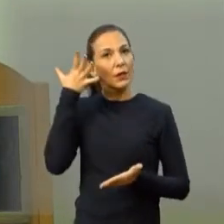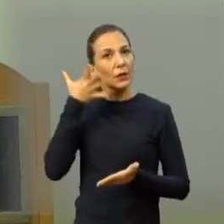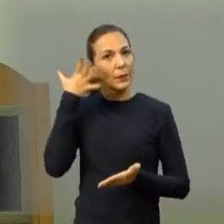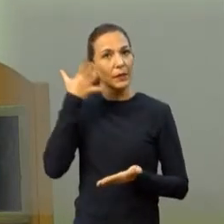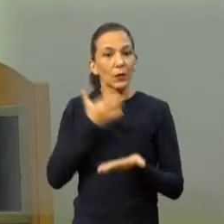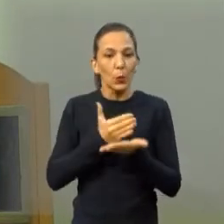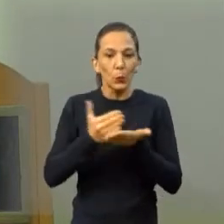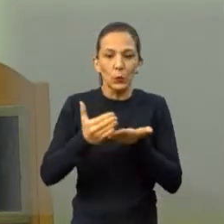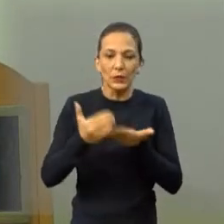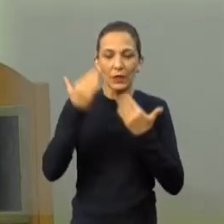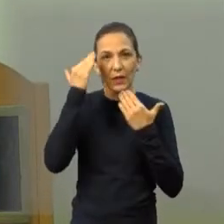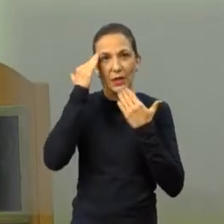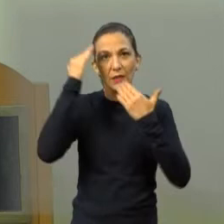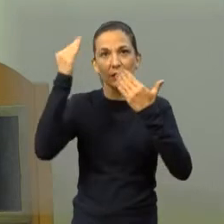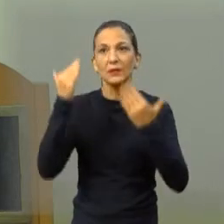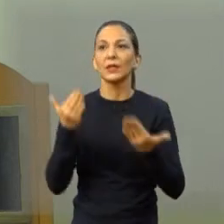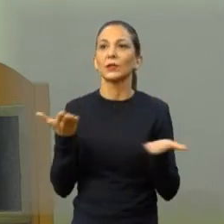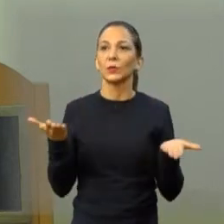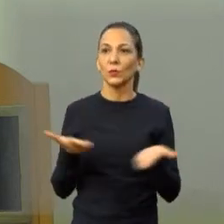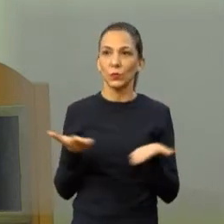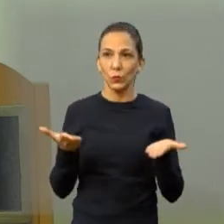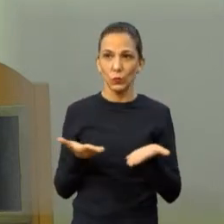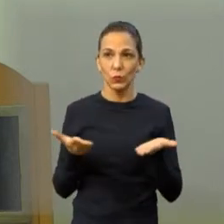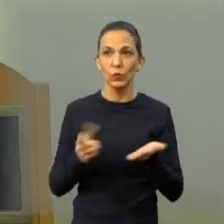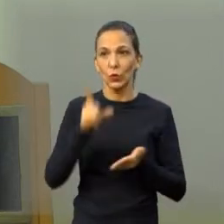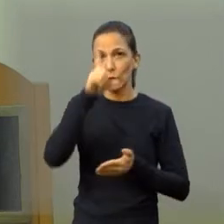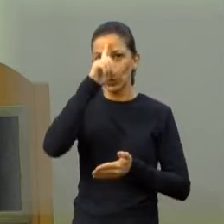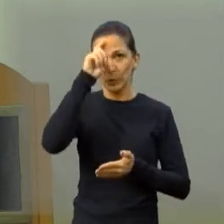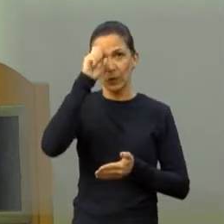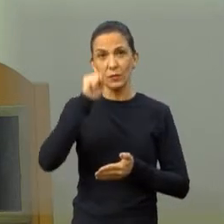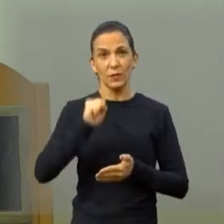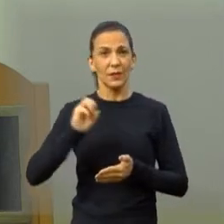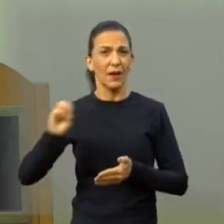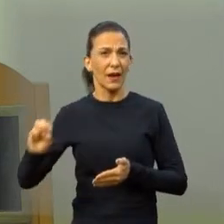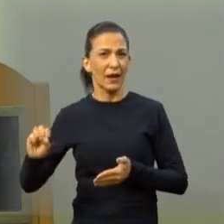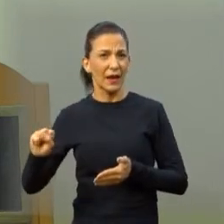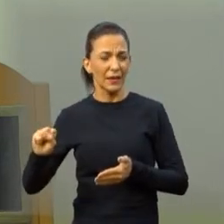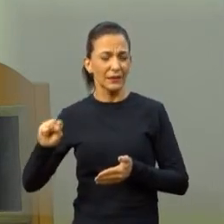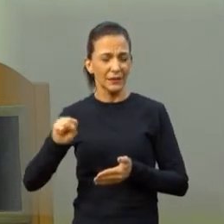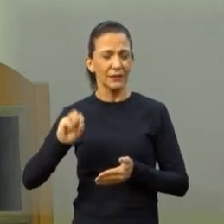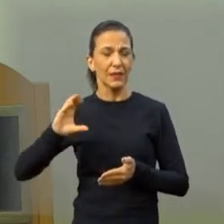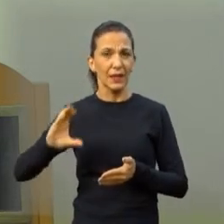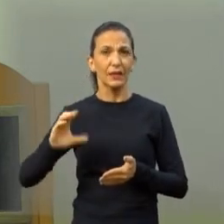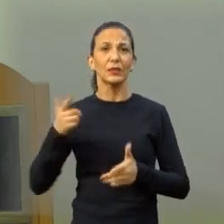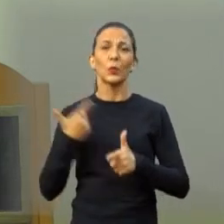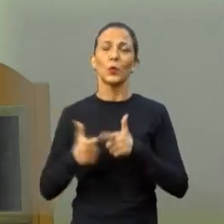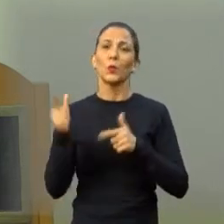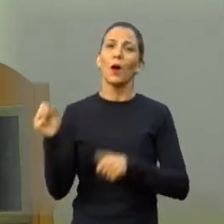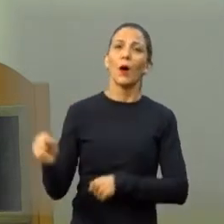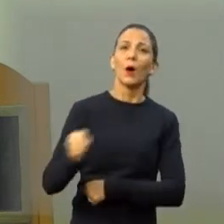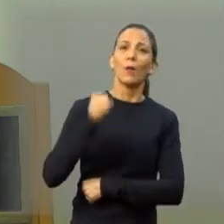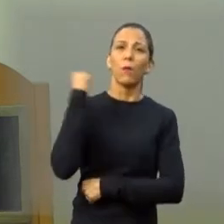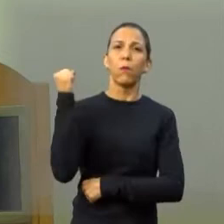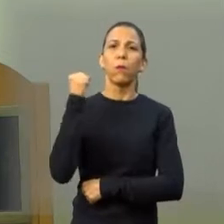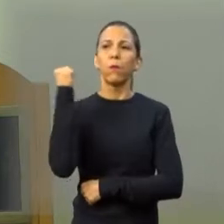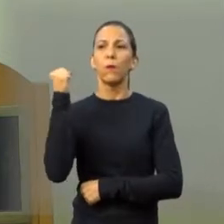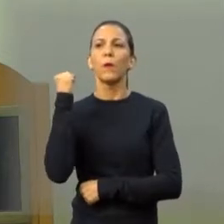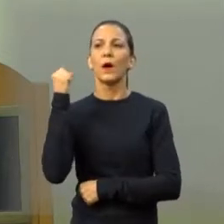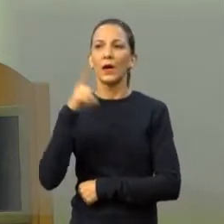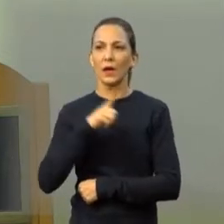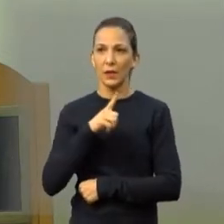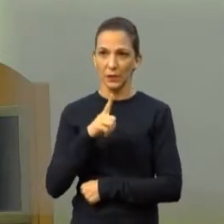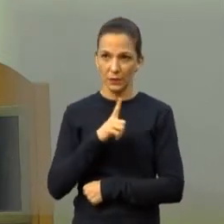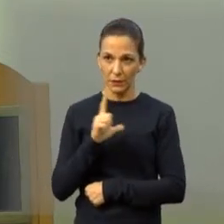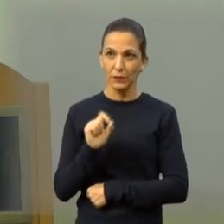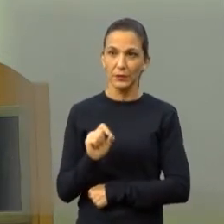Presidente pela fala de hoje realmente a situação da Santa Casa está grave quem tem que tem que ter levado toda